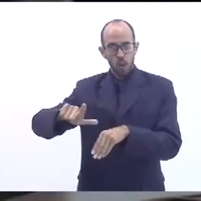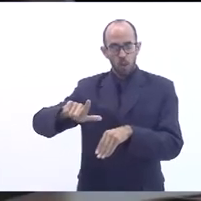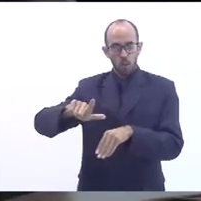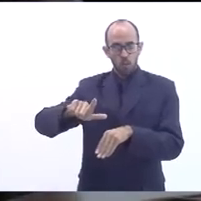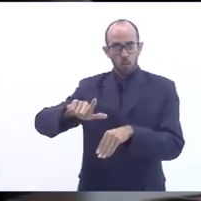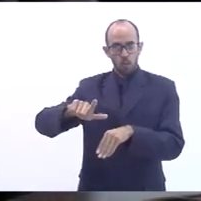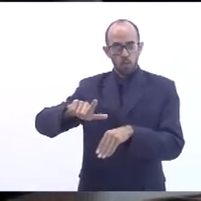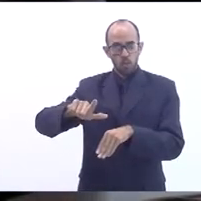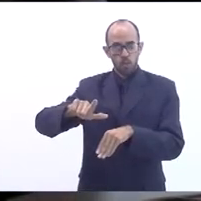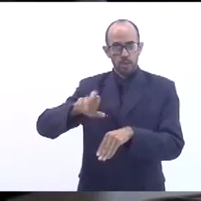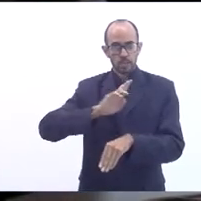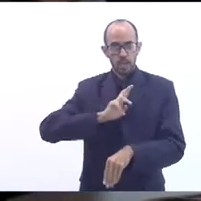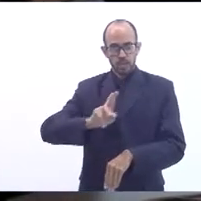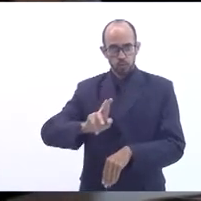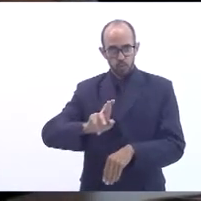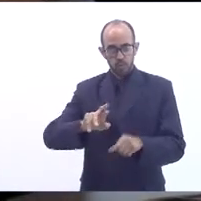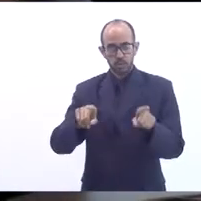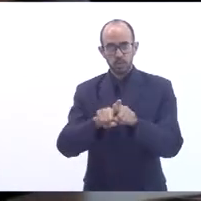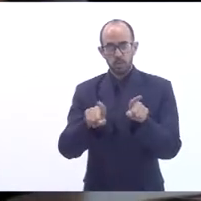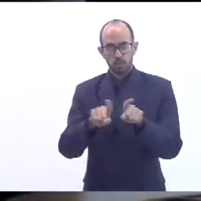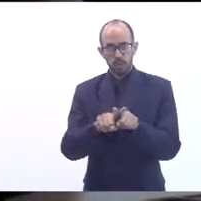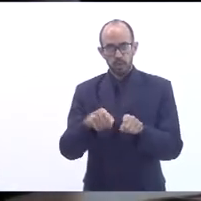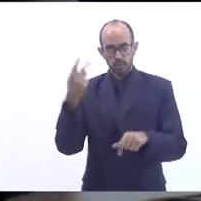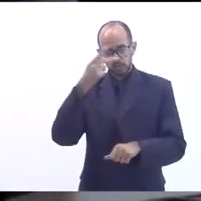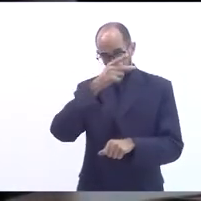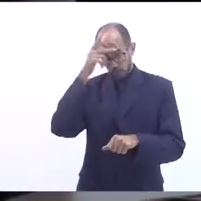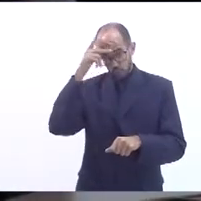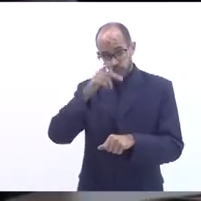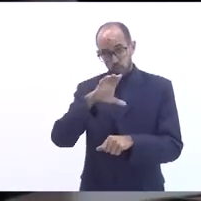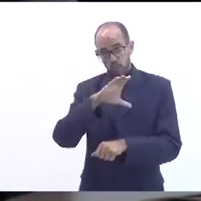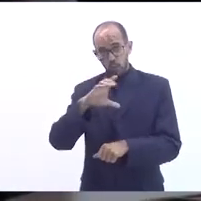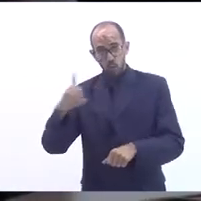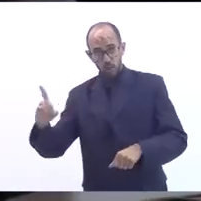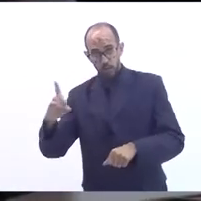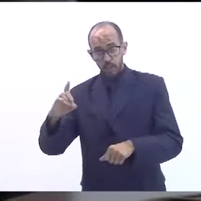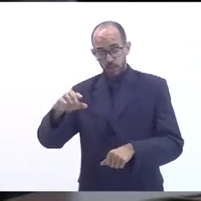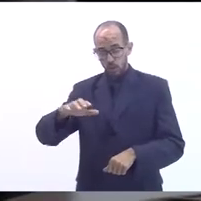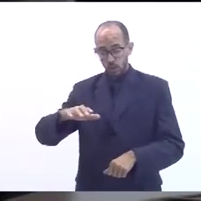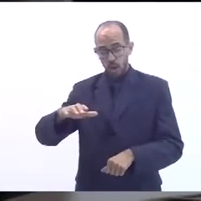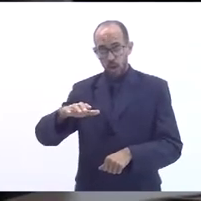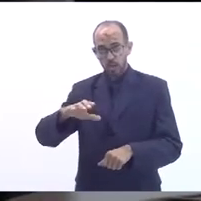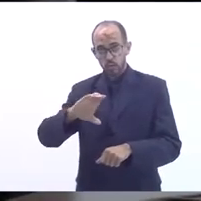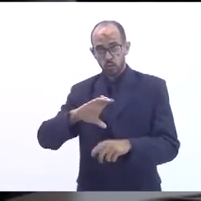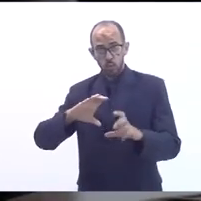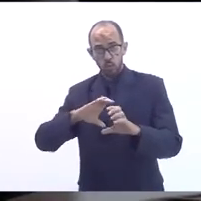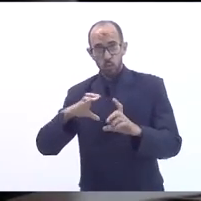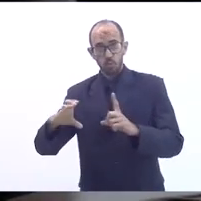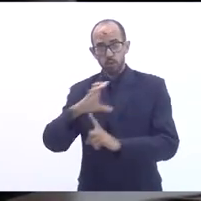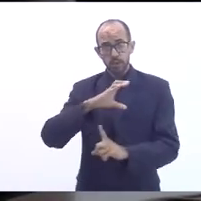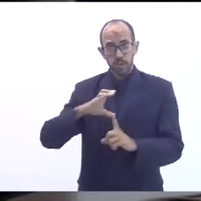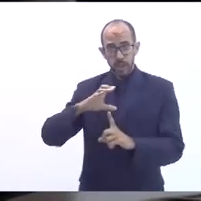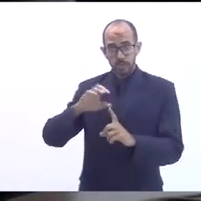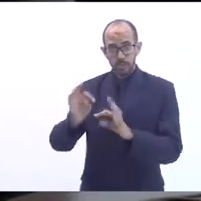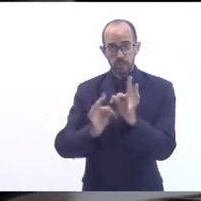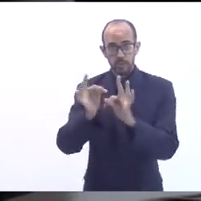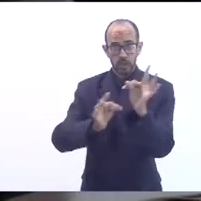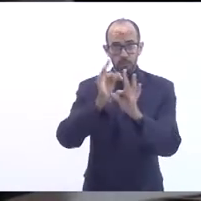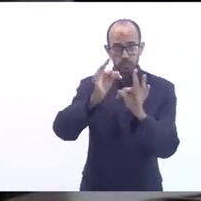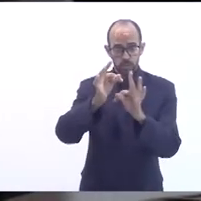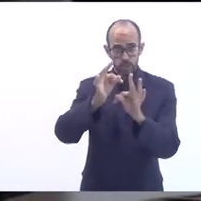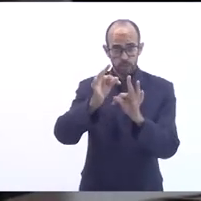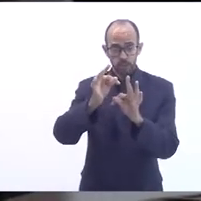moral das pessoas que são as coordenadoras das Comunidades terapêuticas sobre a